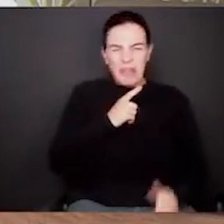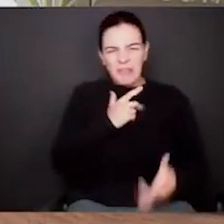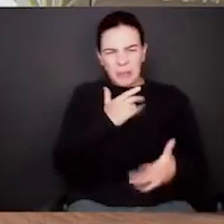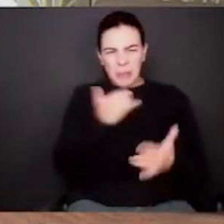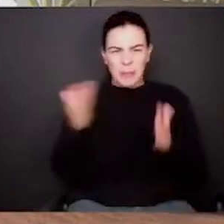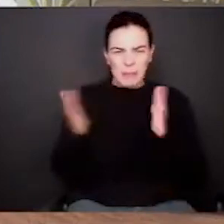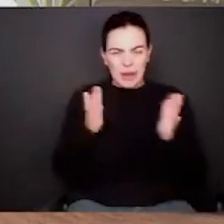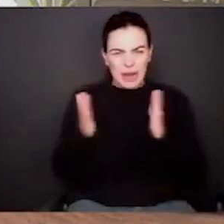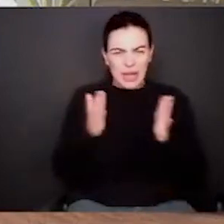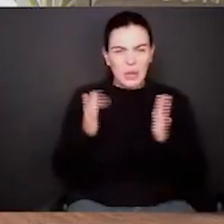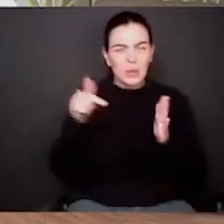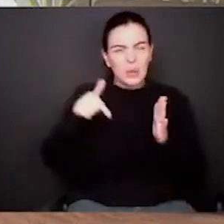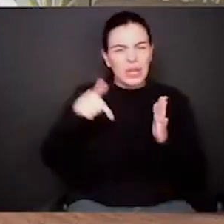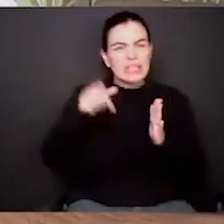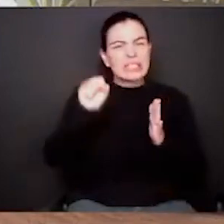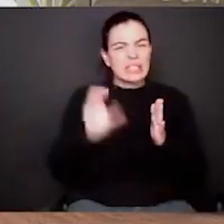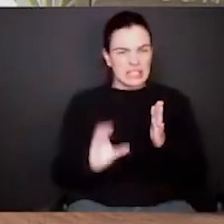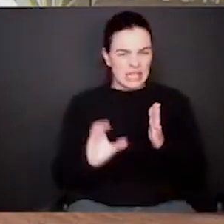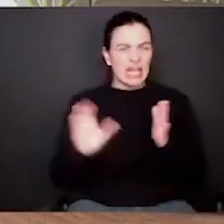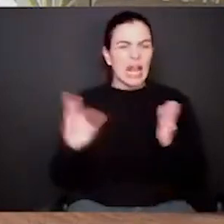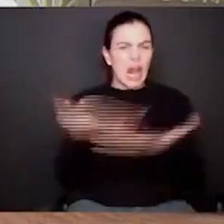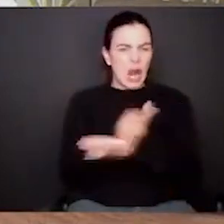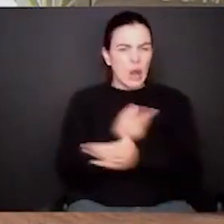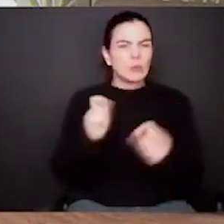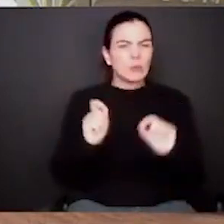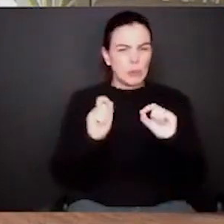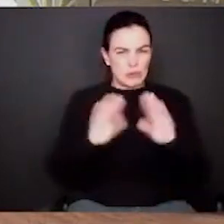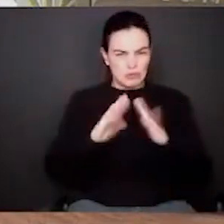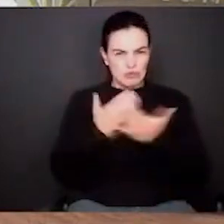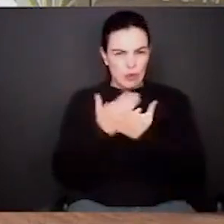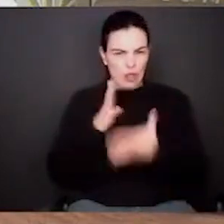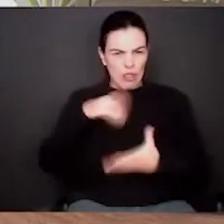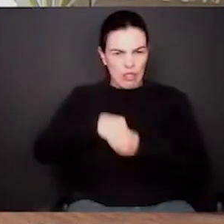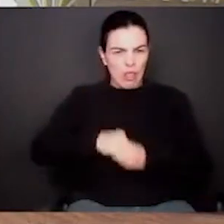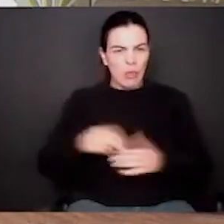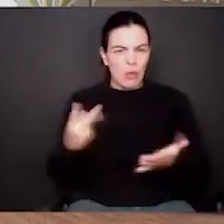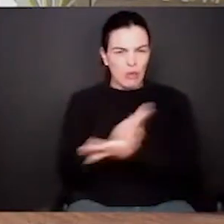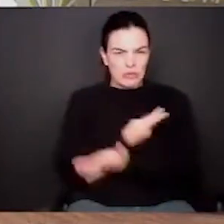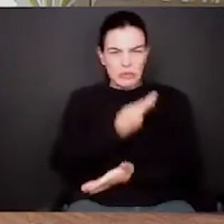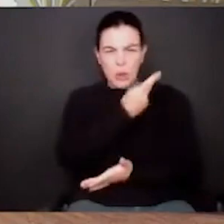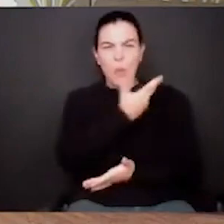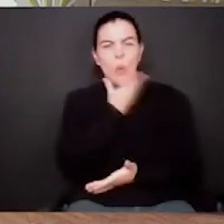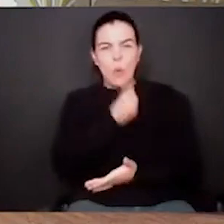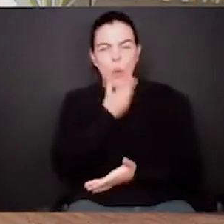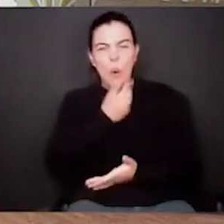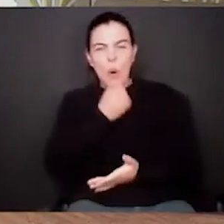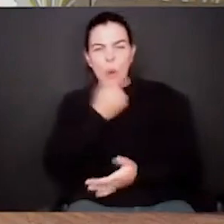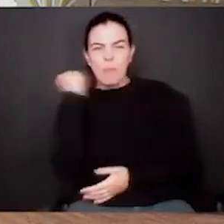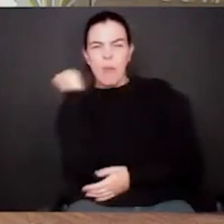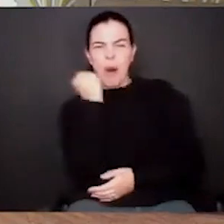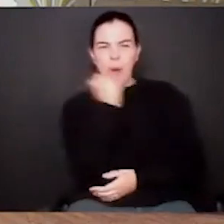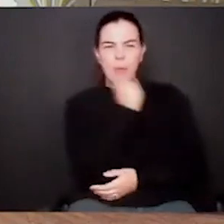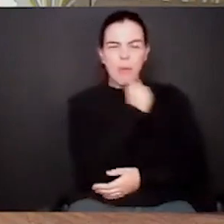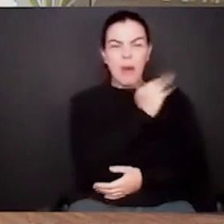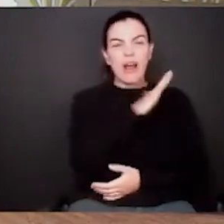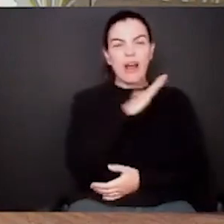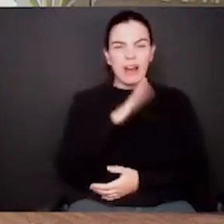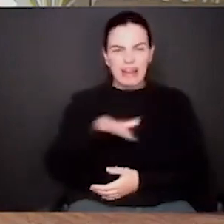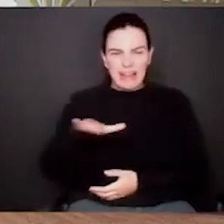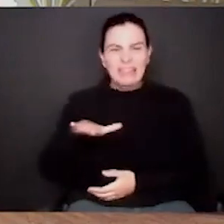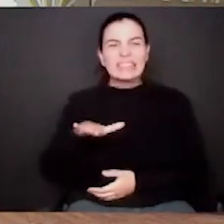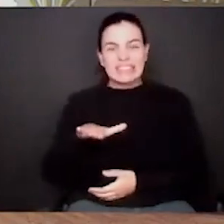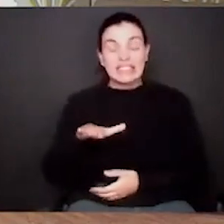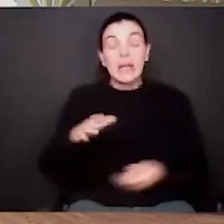Santa Catarina, muita gente preocupada em reforçar o policiamento, botar mais polícia armada dentro da